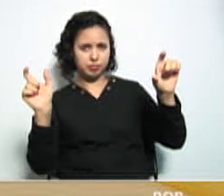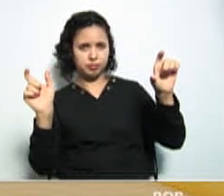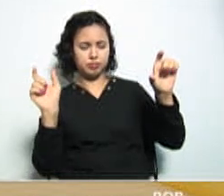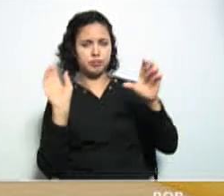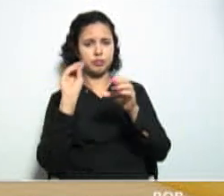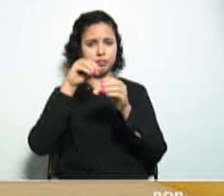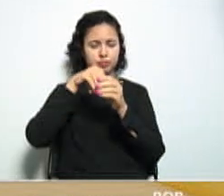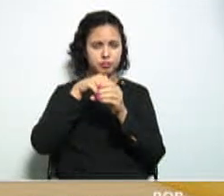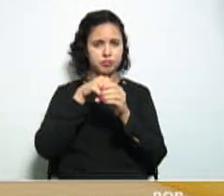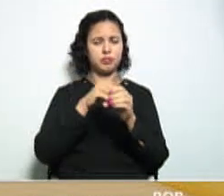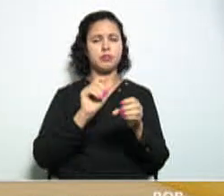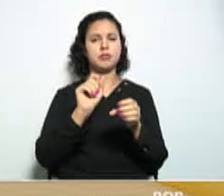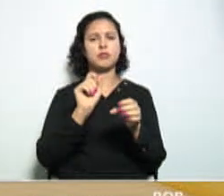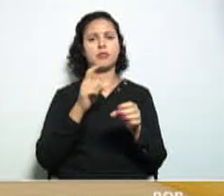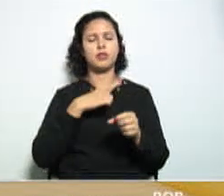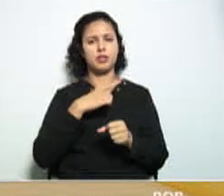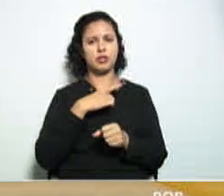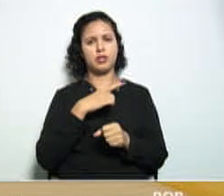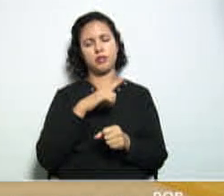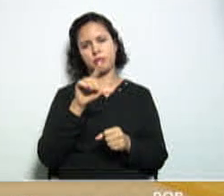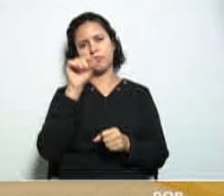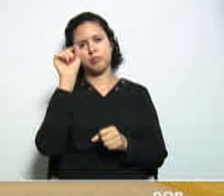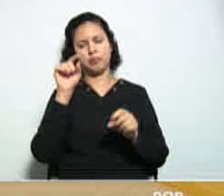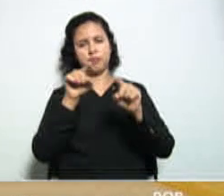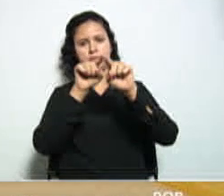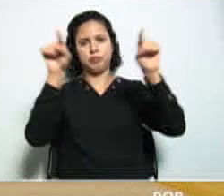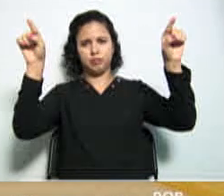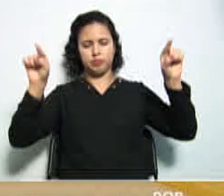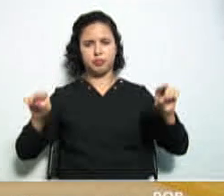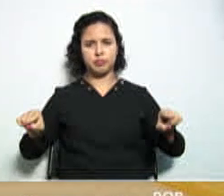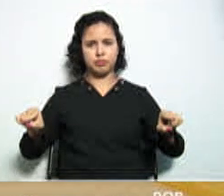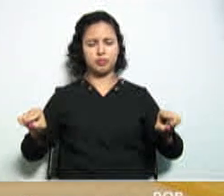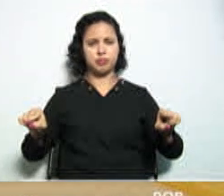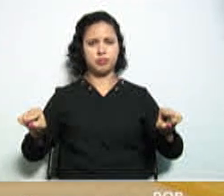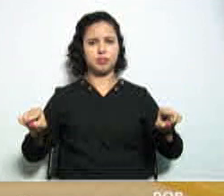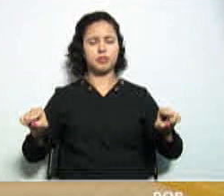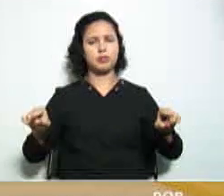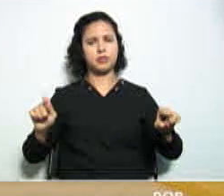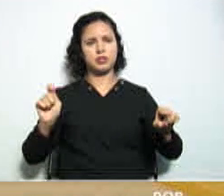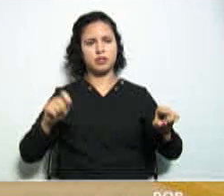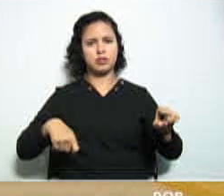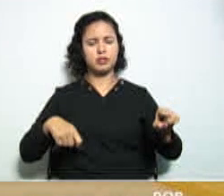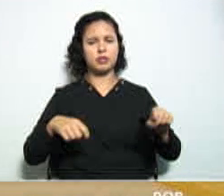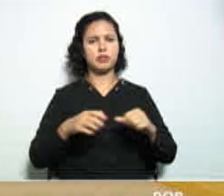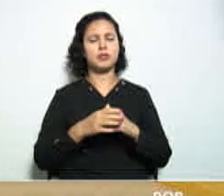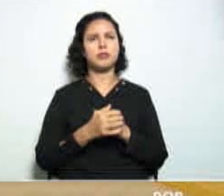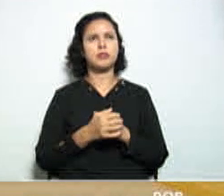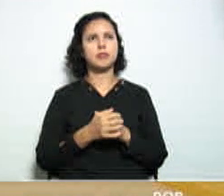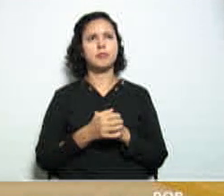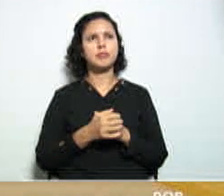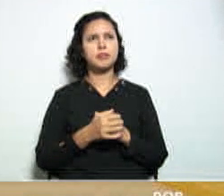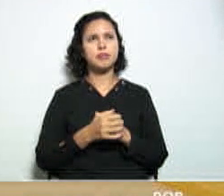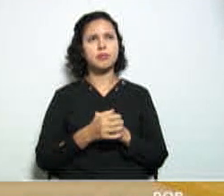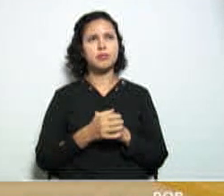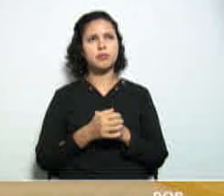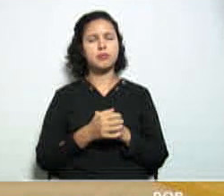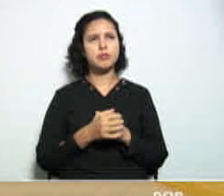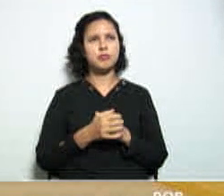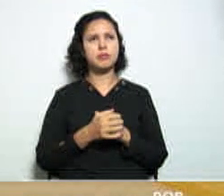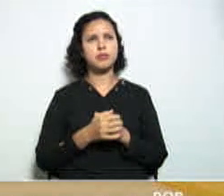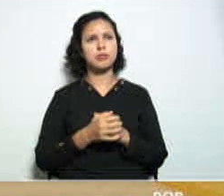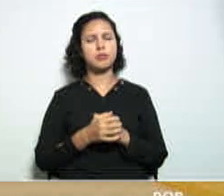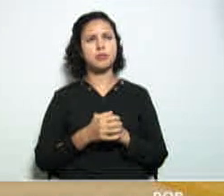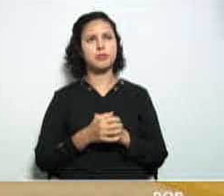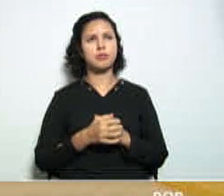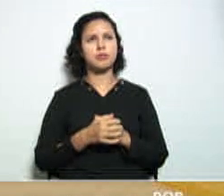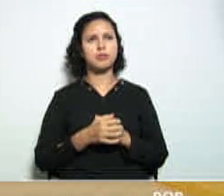da paleta de configuração de página, temos a opção de margem. Então, nós vamos configurar primeiro as nossas margens.